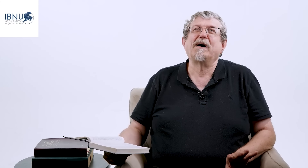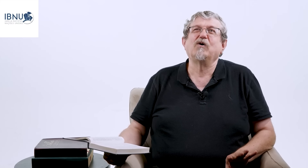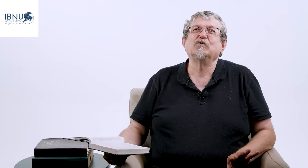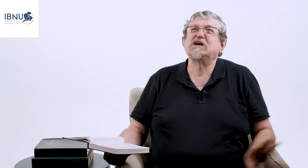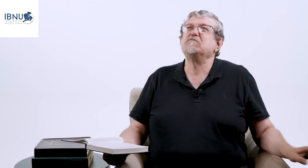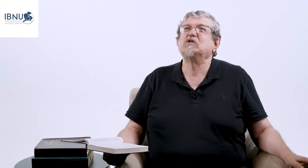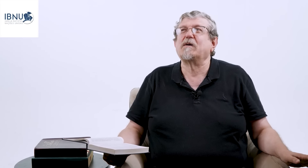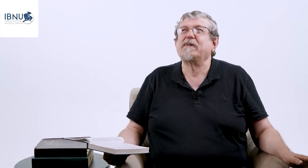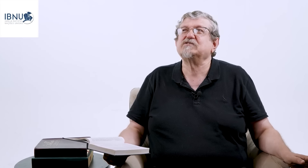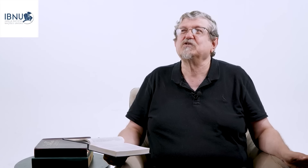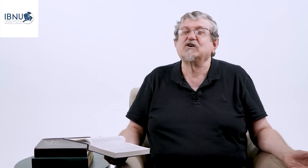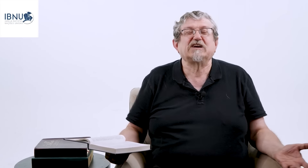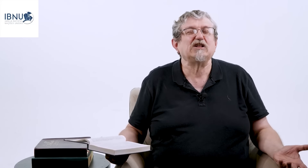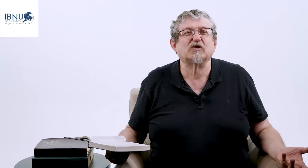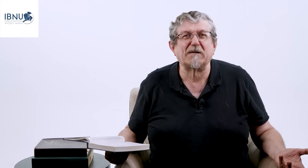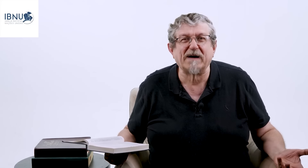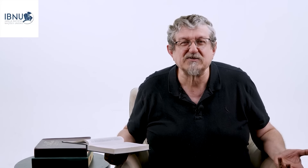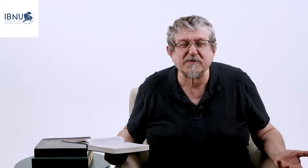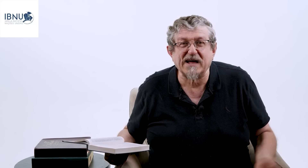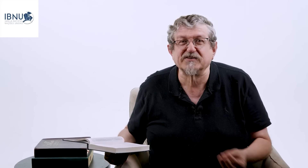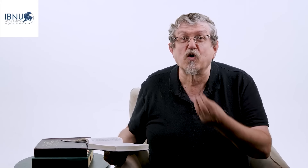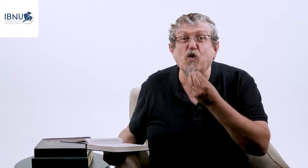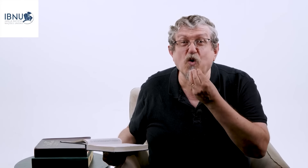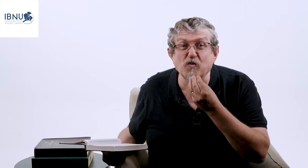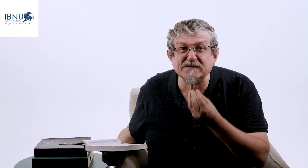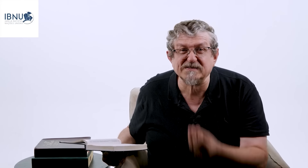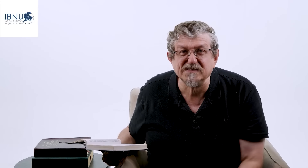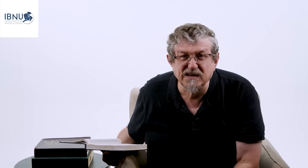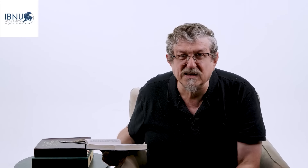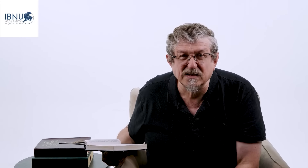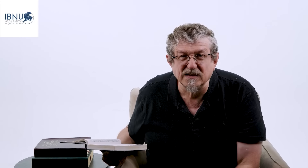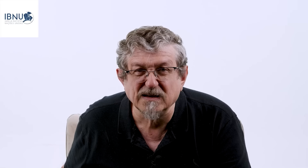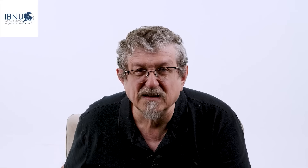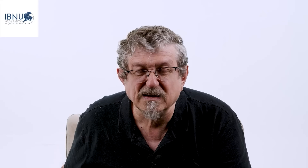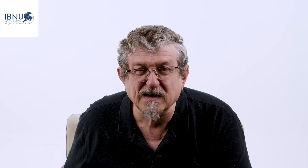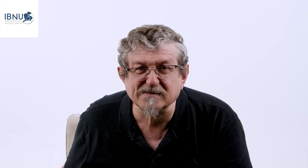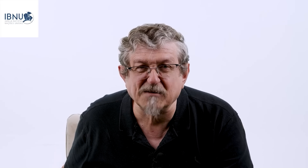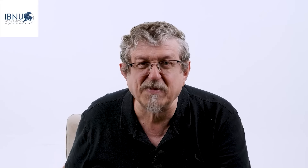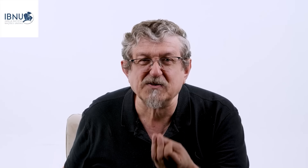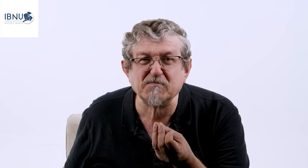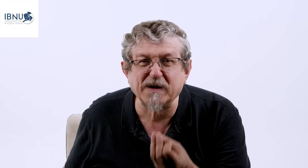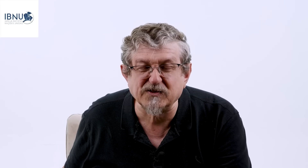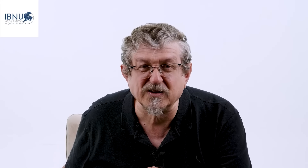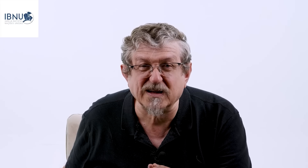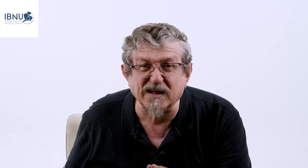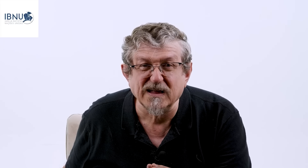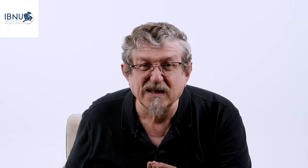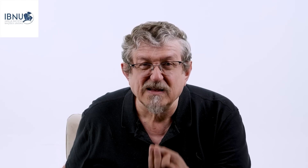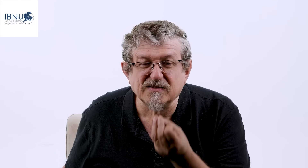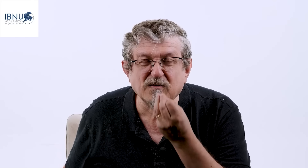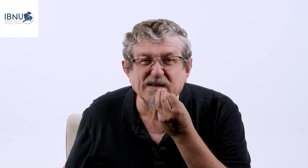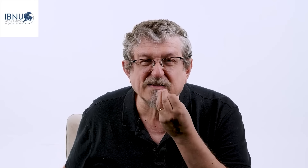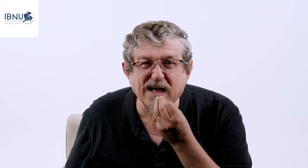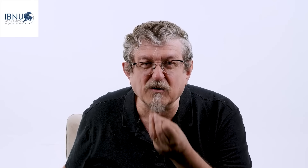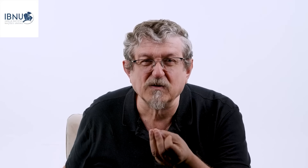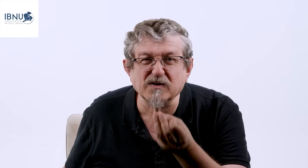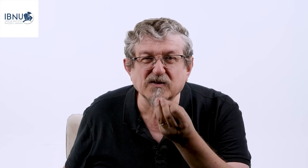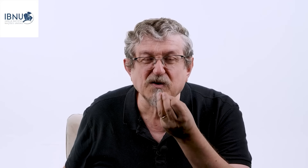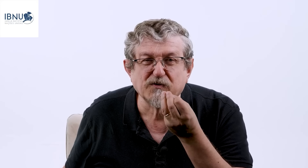Agora Paulo terminou a parte teológica, ele entrou na parte prática. Como assim? Essa parte prática são